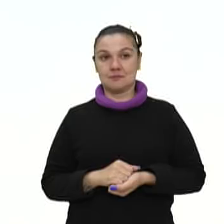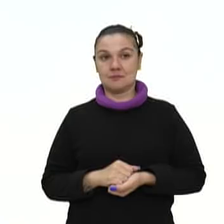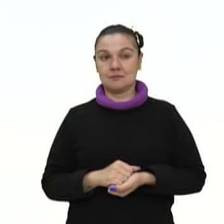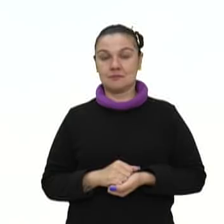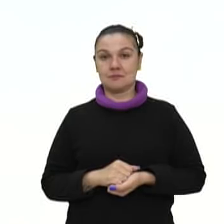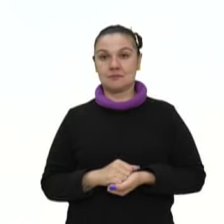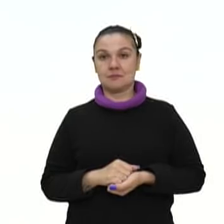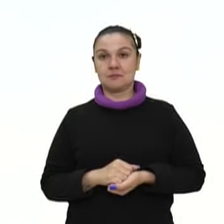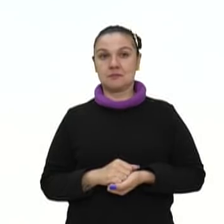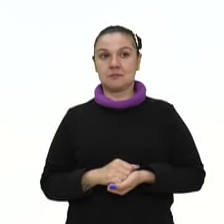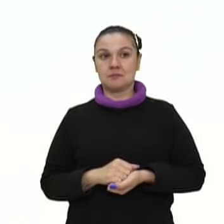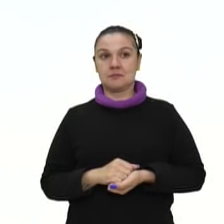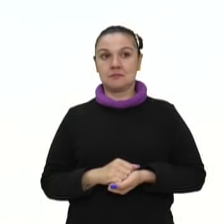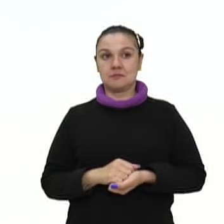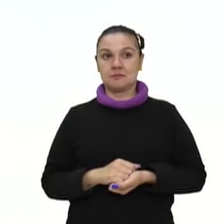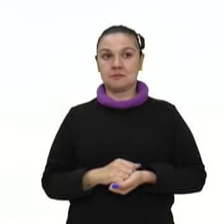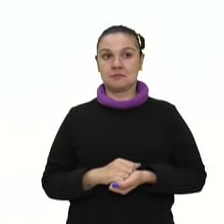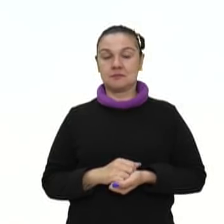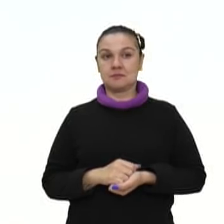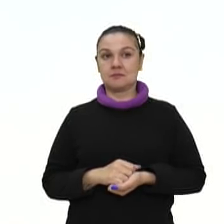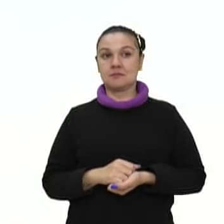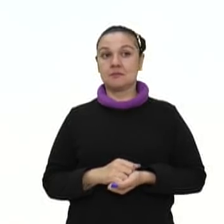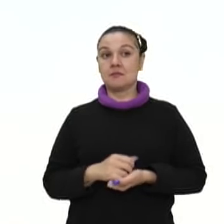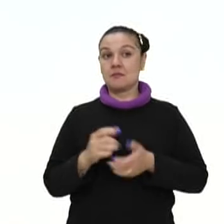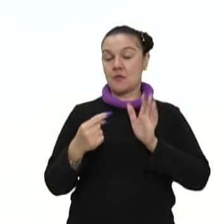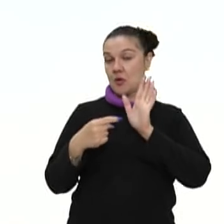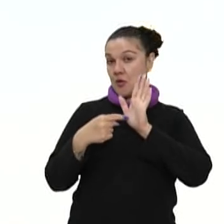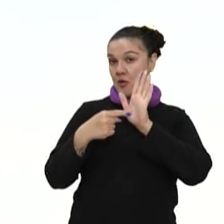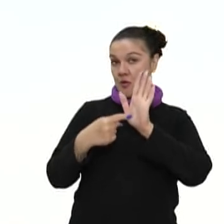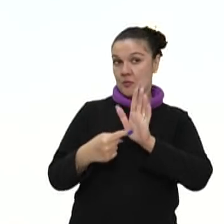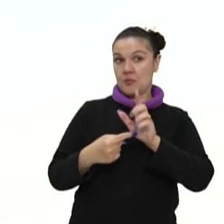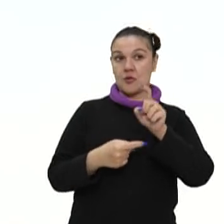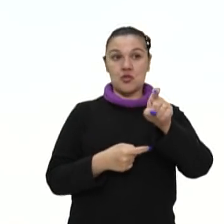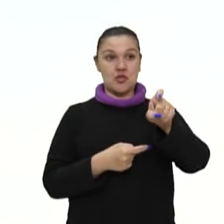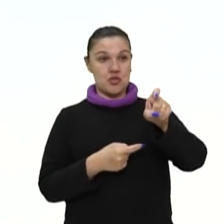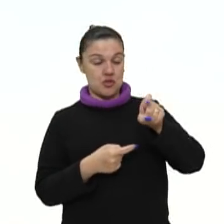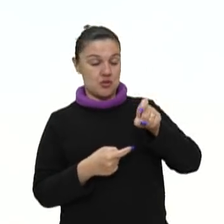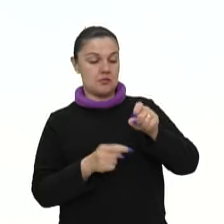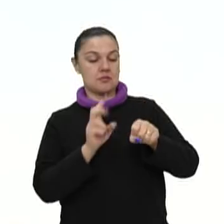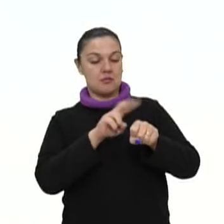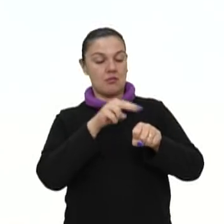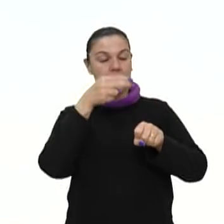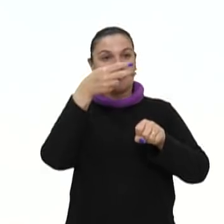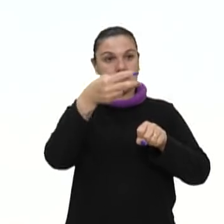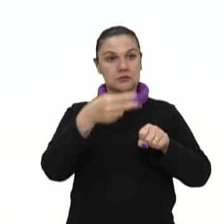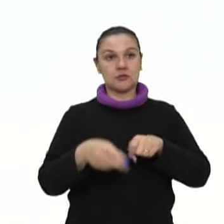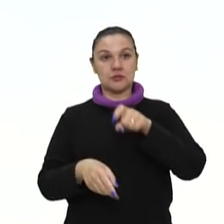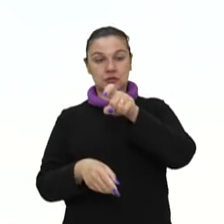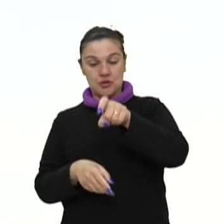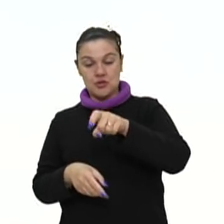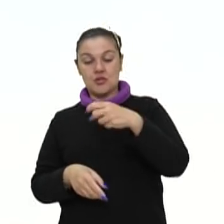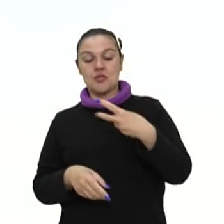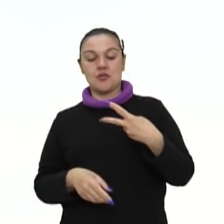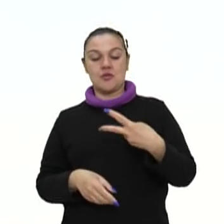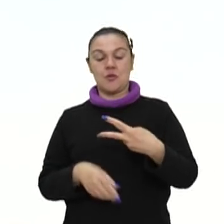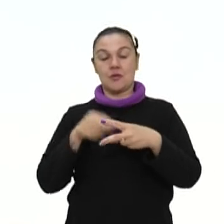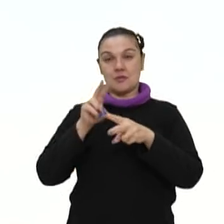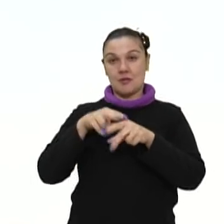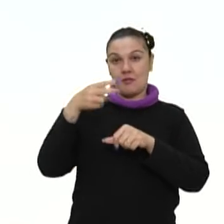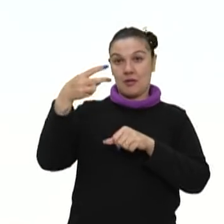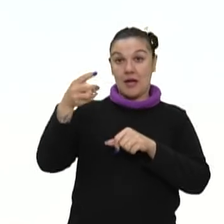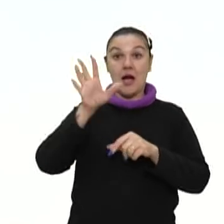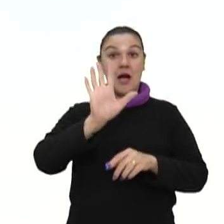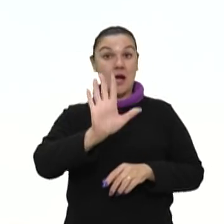quadrado menos 7x mais 10 igual a zero, determine o valor de x1 elevado ao quadrado mais o x2 elevado ao